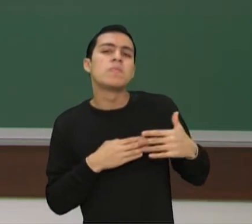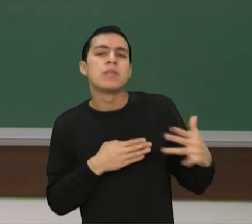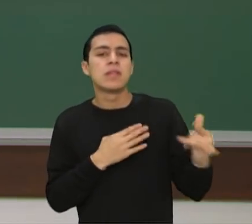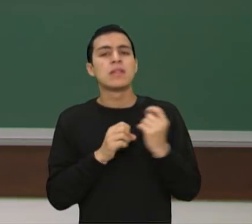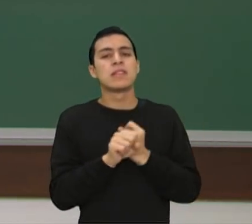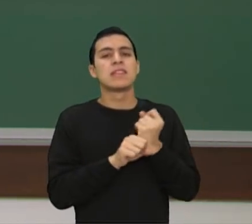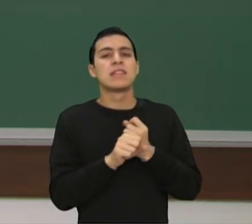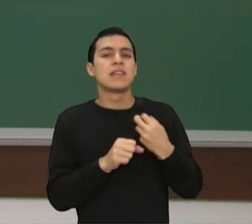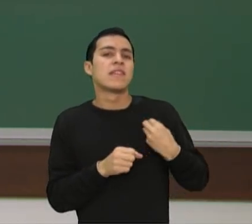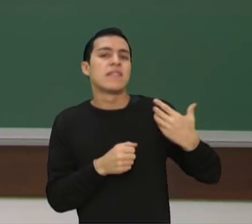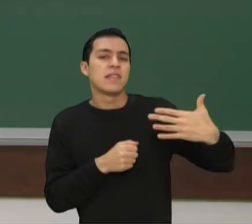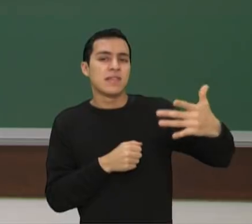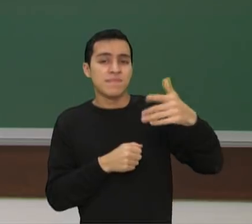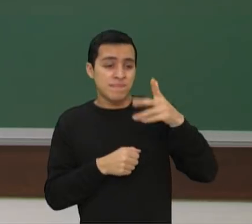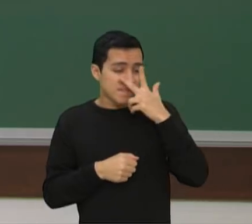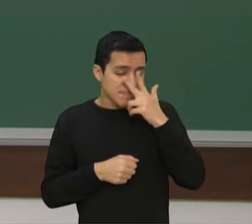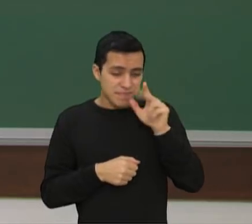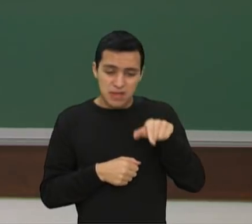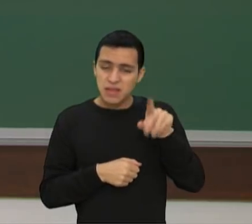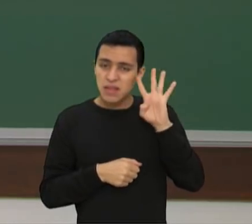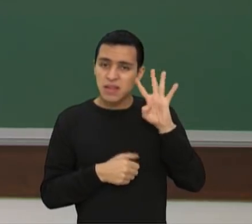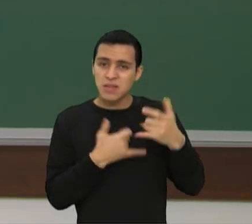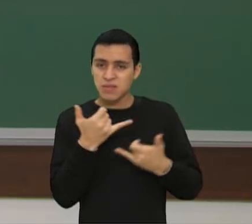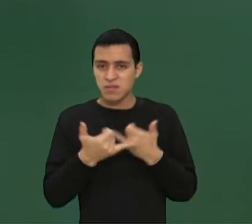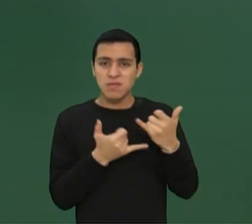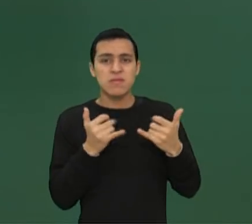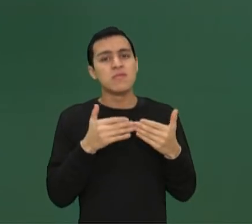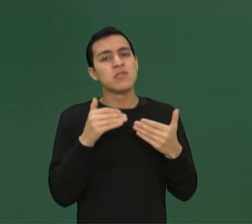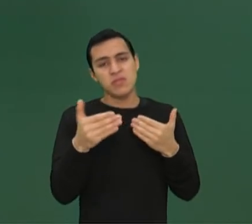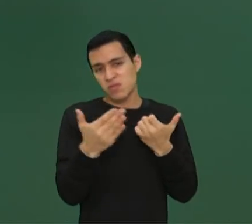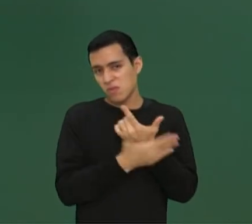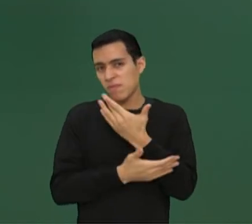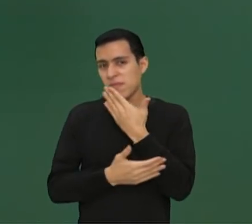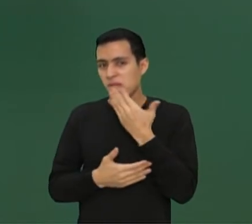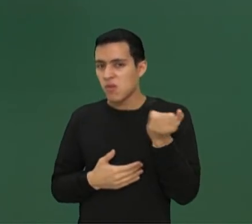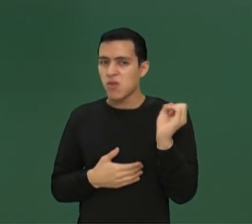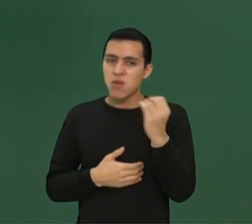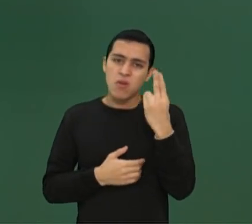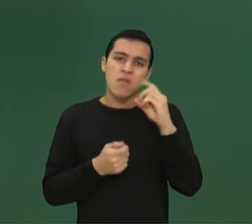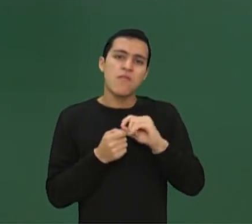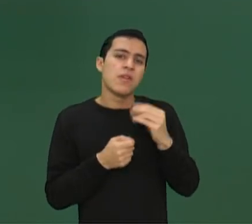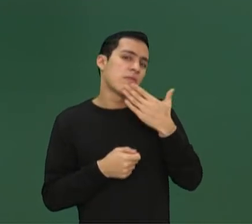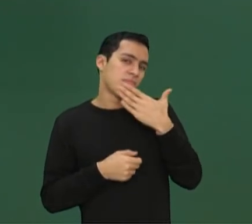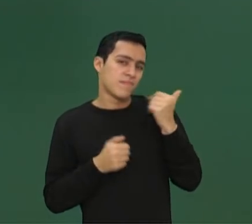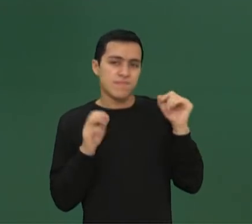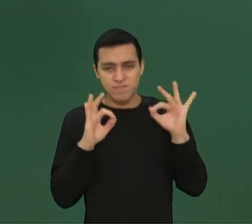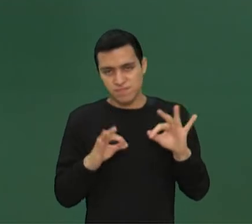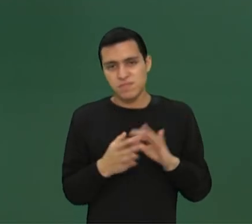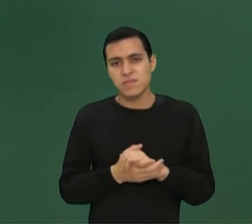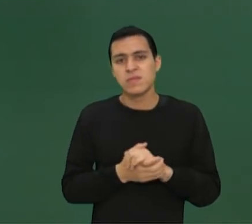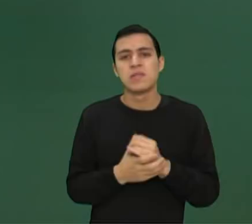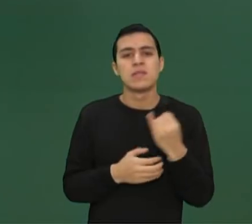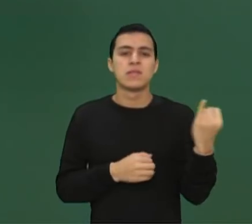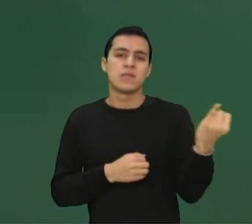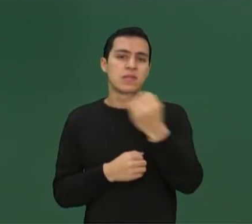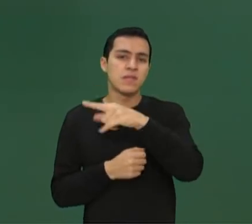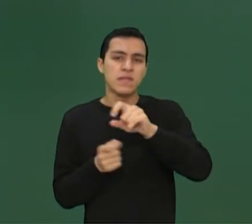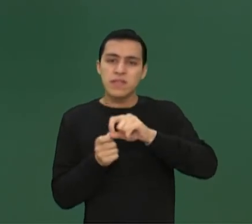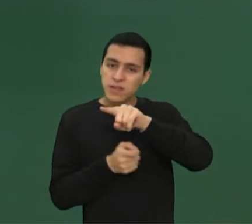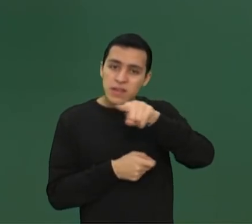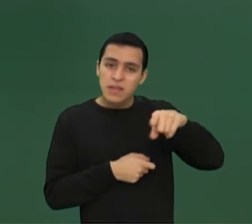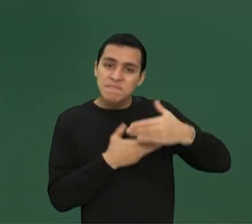para o resto da vida de vocês. É bem legal o joguinho, né? Mais para frente vocês compram um melhor ou fazem um melhor, então é importante vocês fazerem ele para